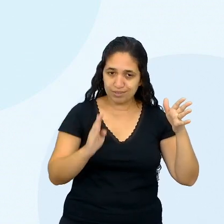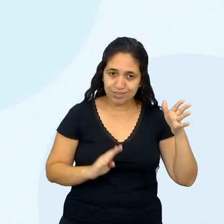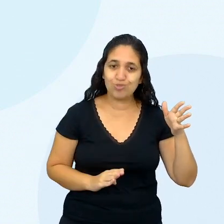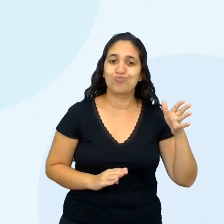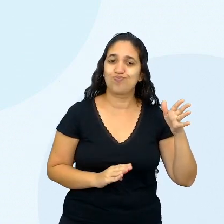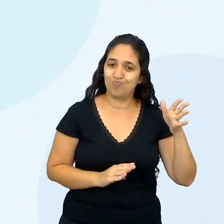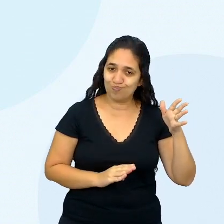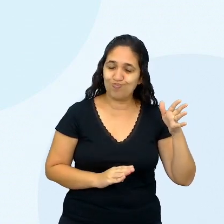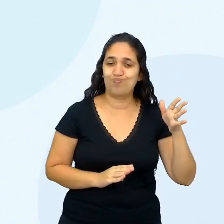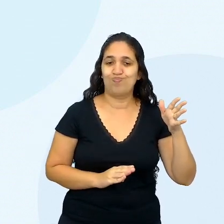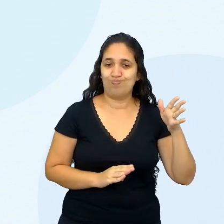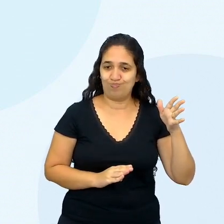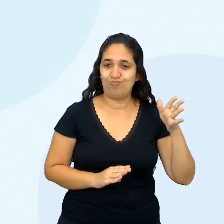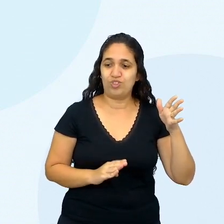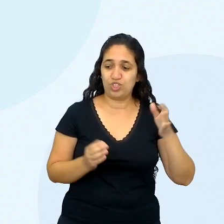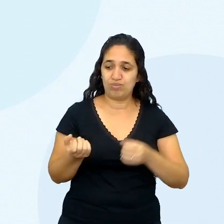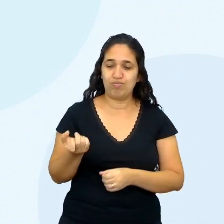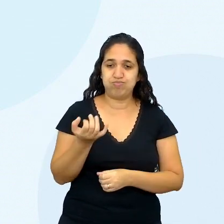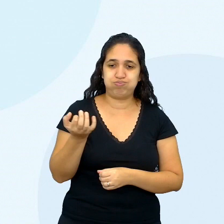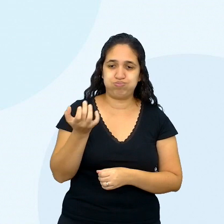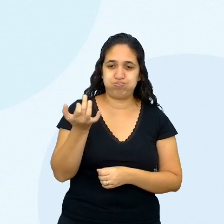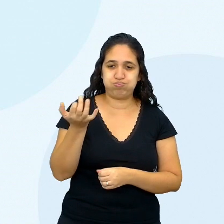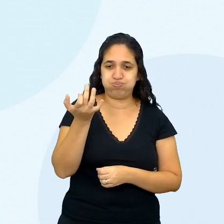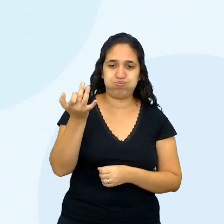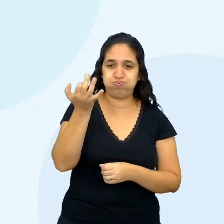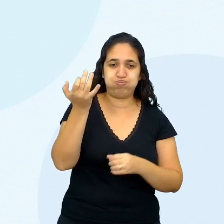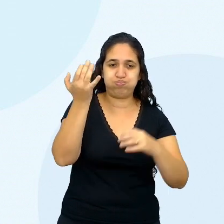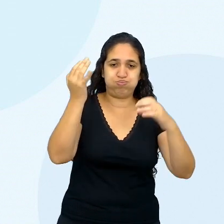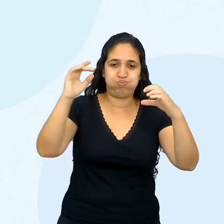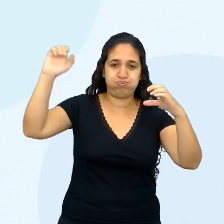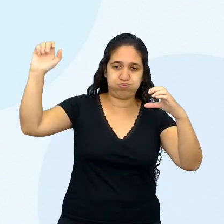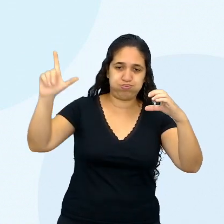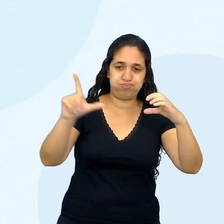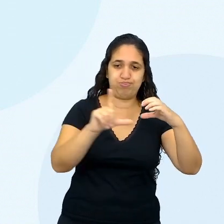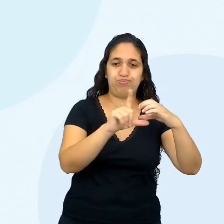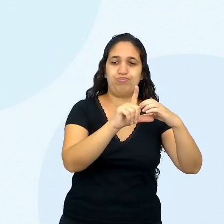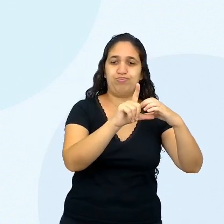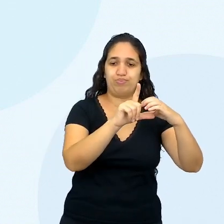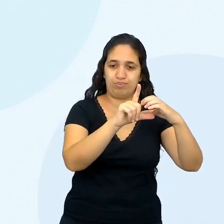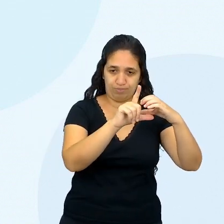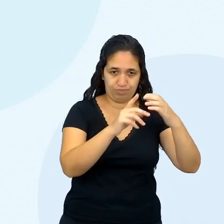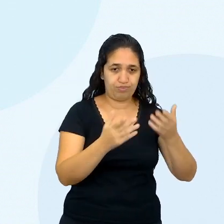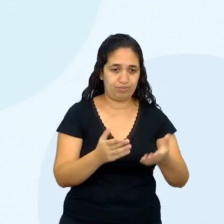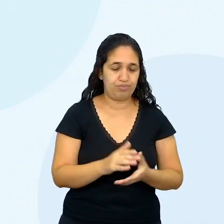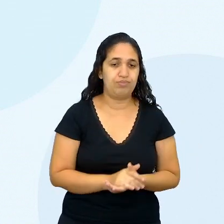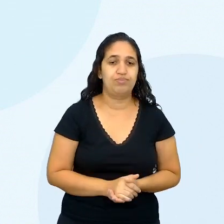ponto de vista de emissões de gases de efeito estufa.